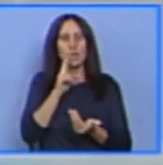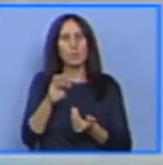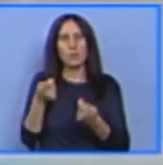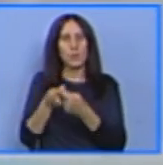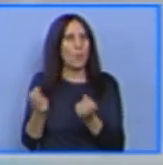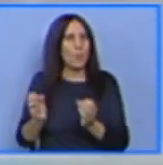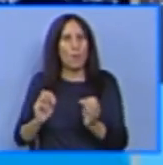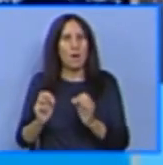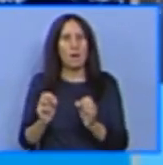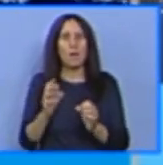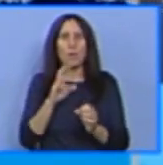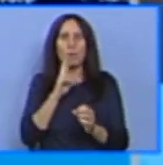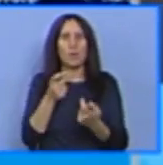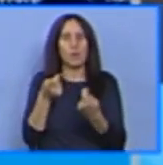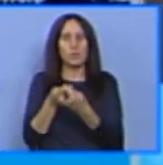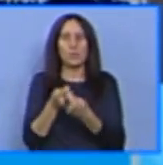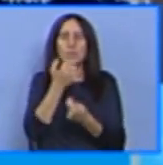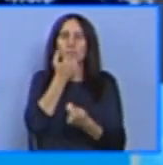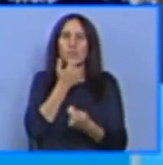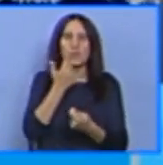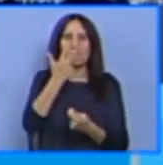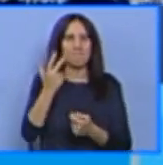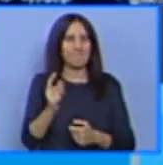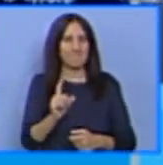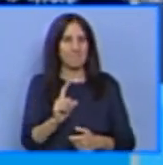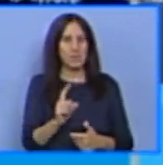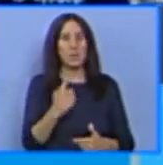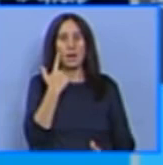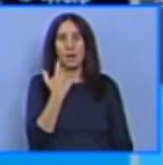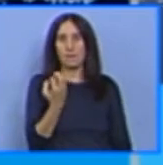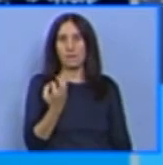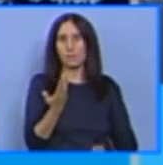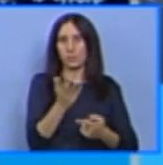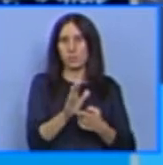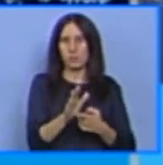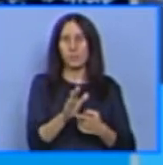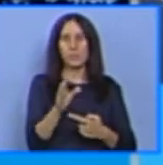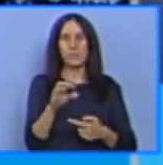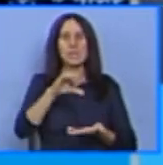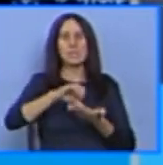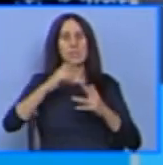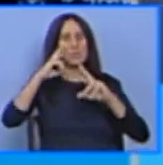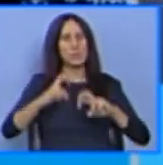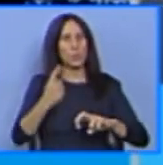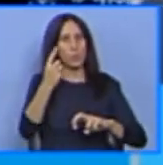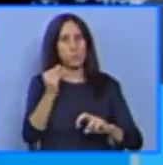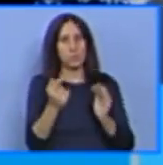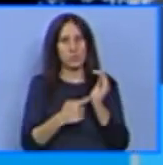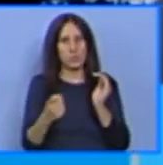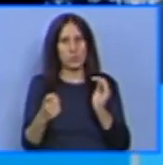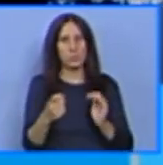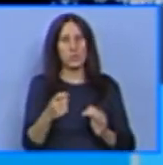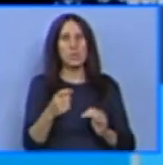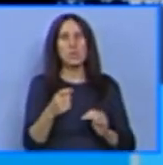respostas, ou pelo menos não dá respostas muito satisfatórias. E, portanto, aquilo que se verifica, por exemplo, há um centro de investigação nos Estados Unidos, o Pew